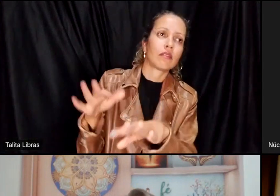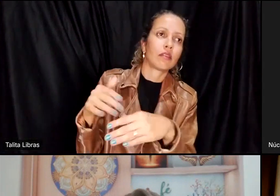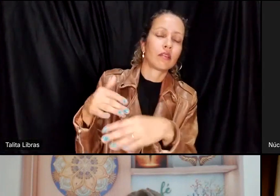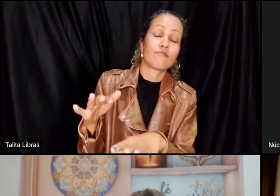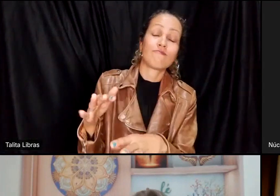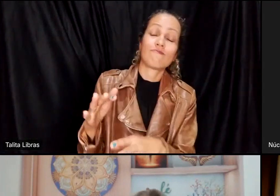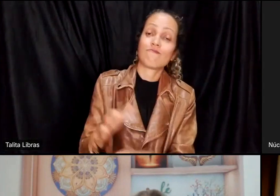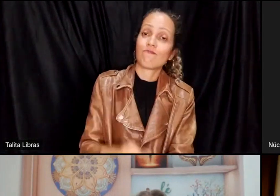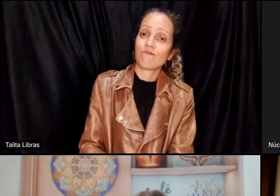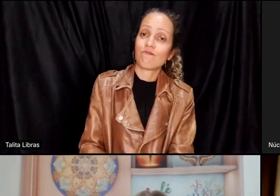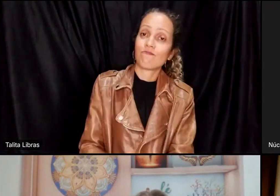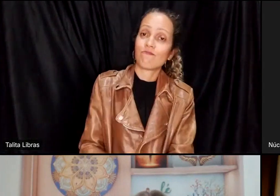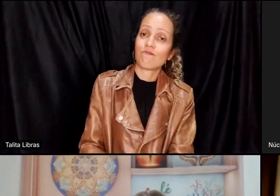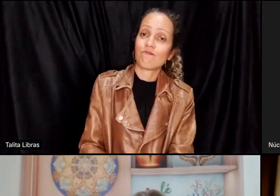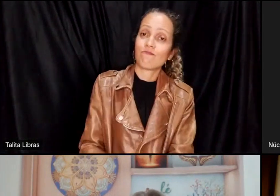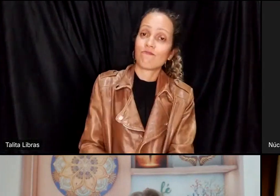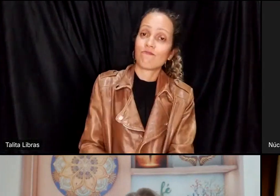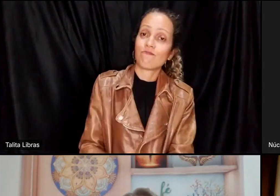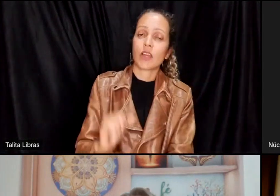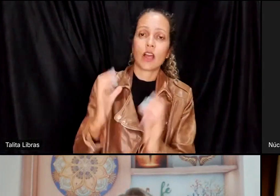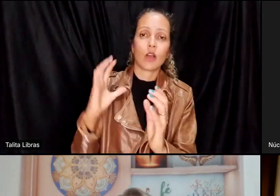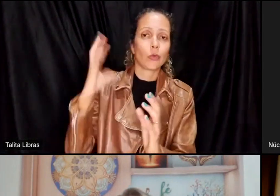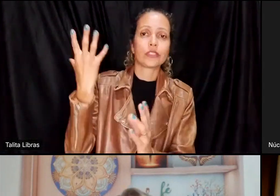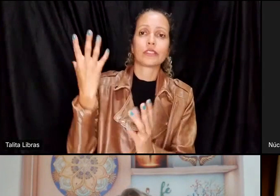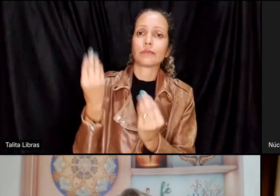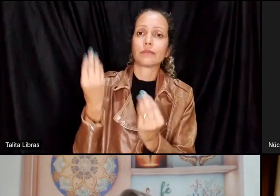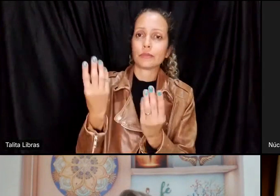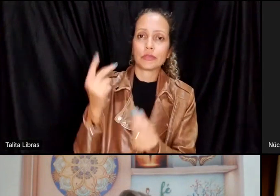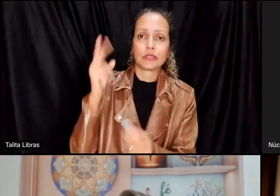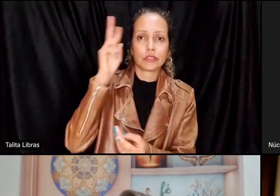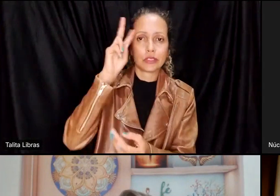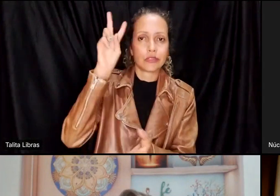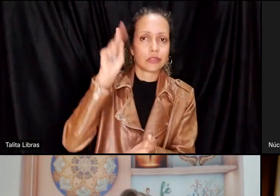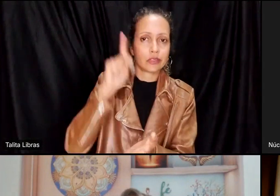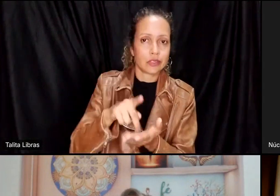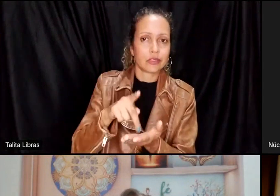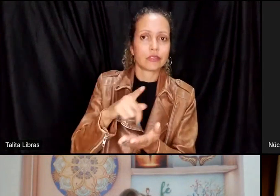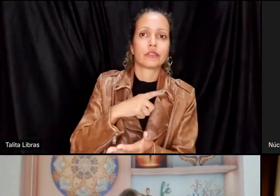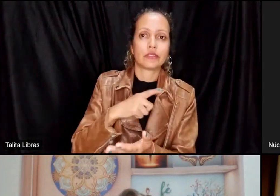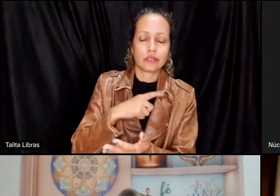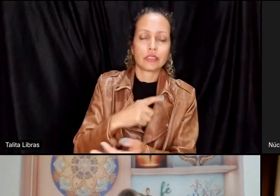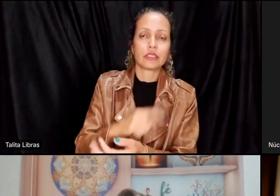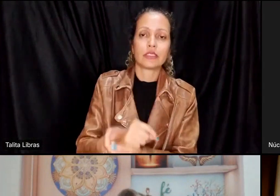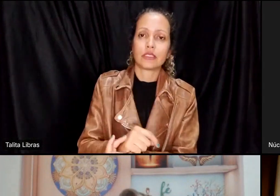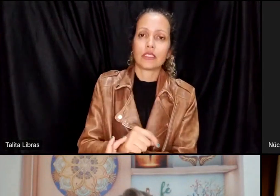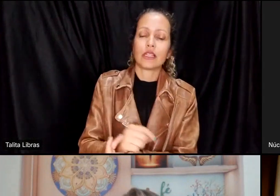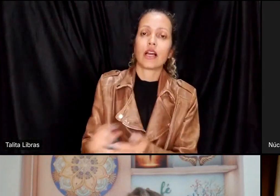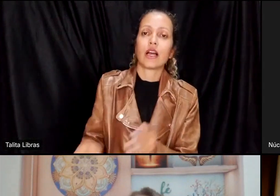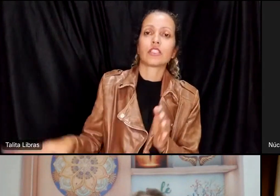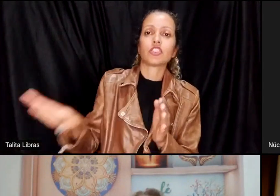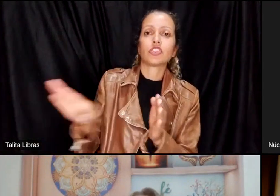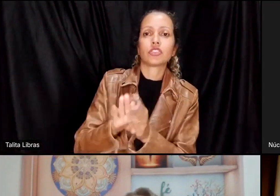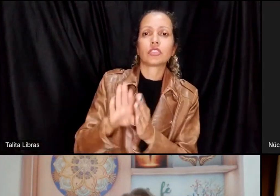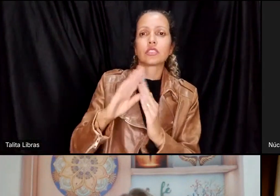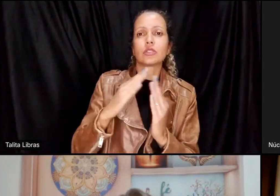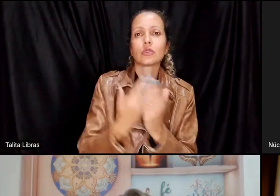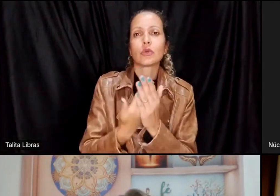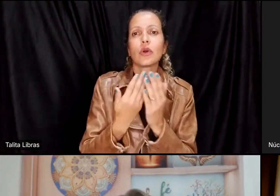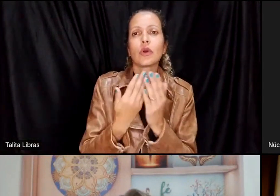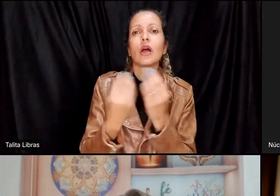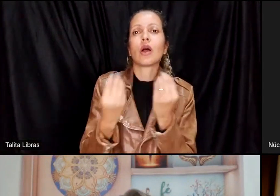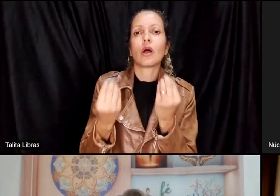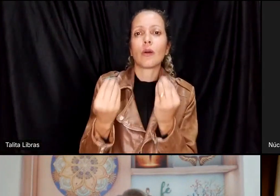que é o que acontece muitas vezes, ela chega na escola sem uma língua constituída. Ela não tem nem a língua